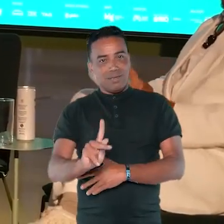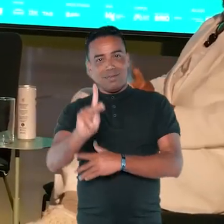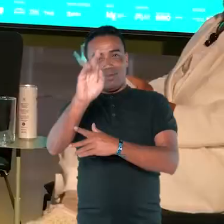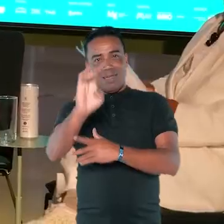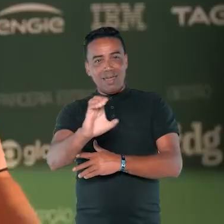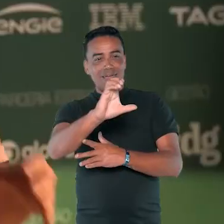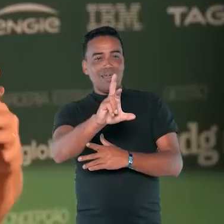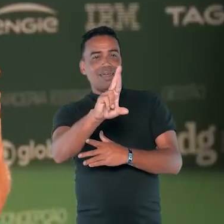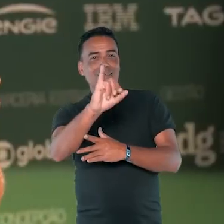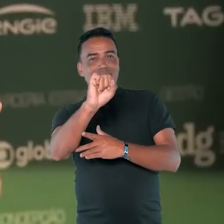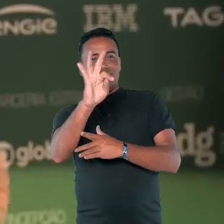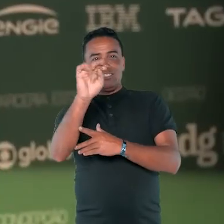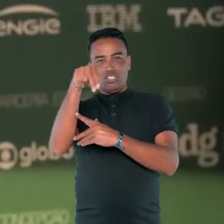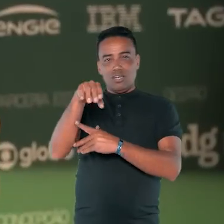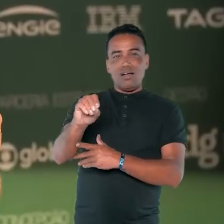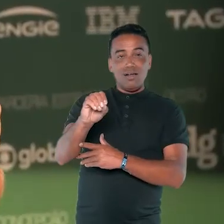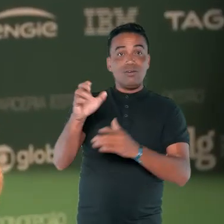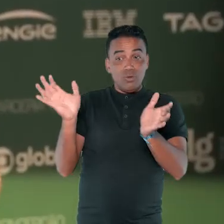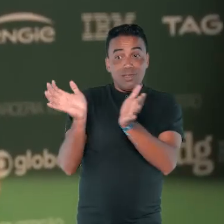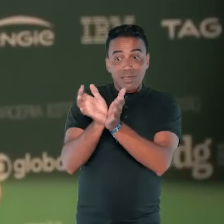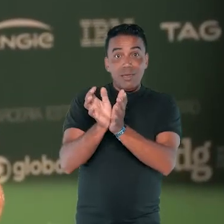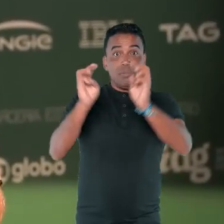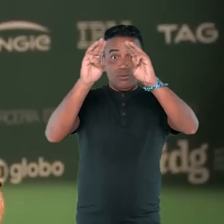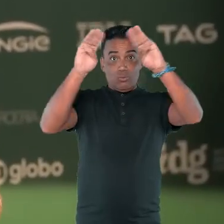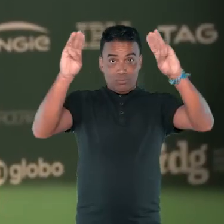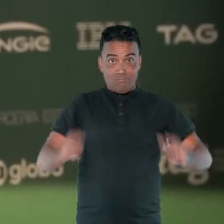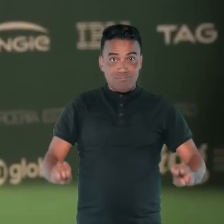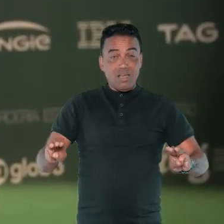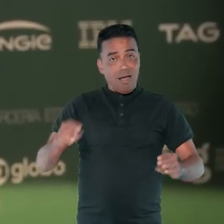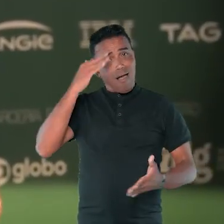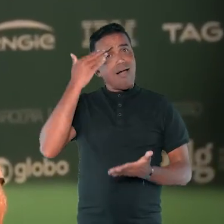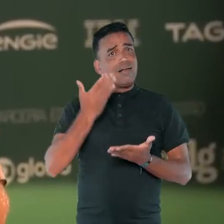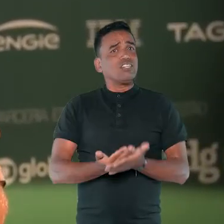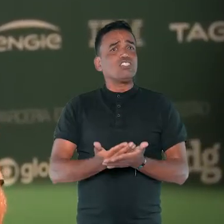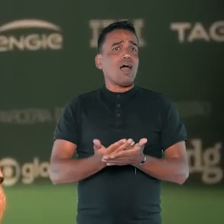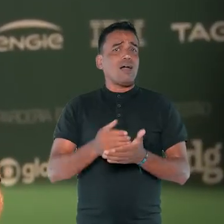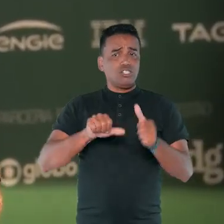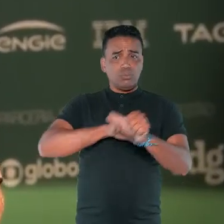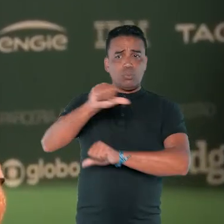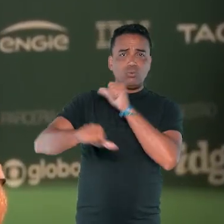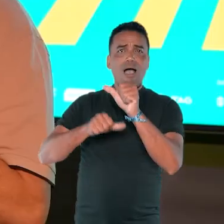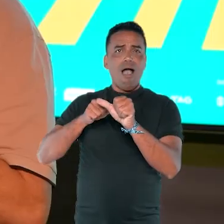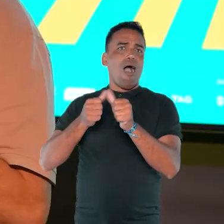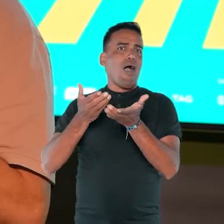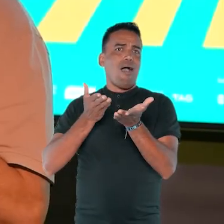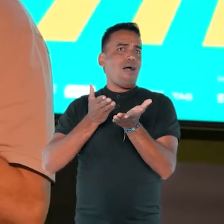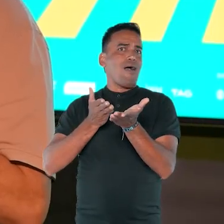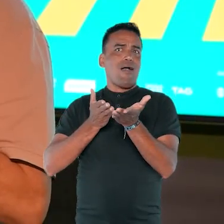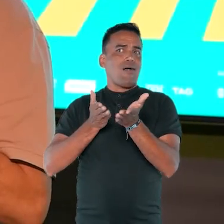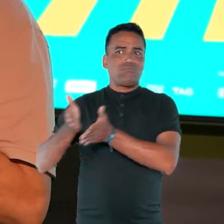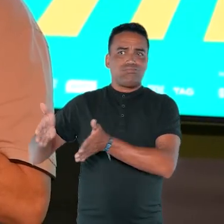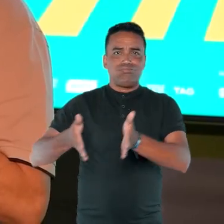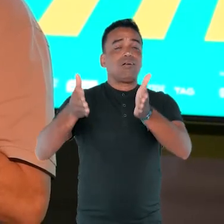e grisalho que lhe estão presos em um coque no alto da cabeça. Possui cavanhaque de mesmo tom. Ele traja terno branco. Depois de falarem